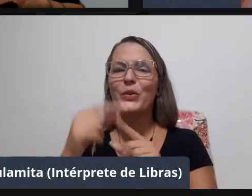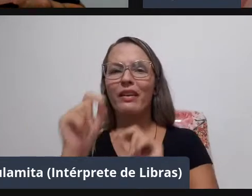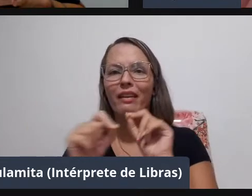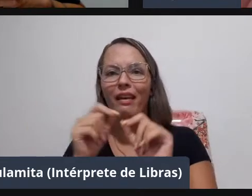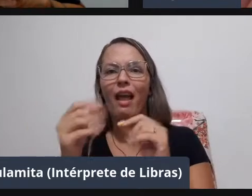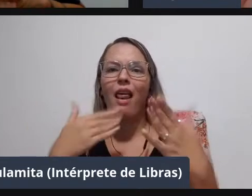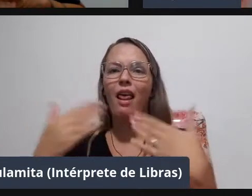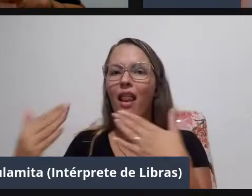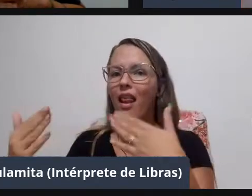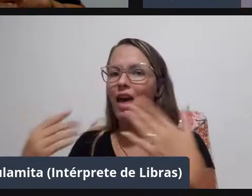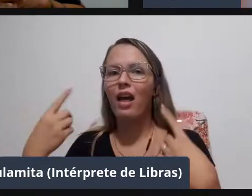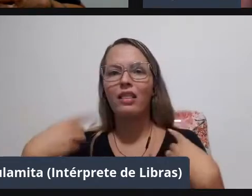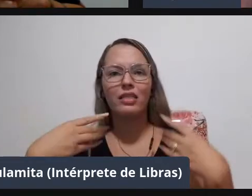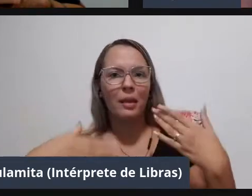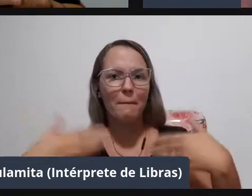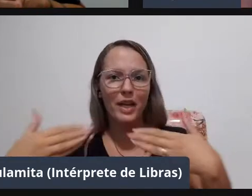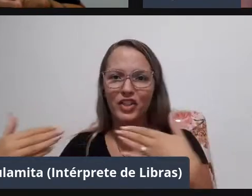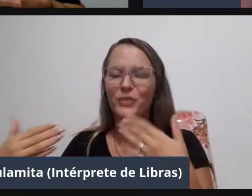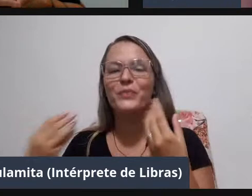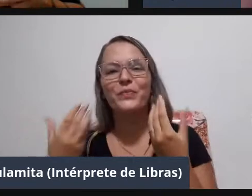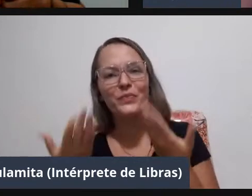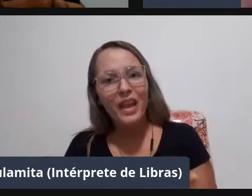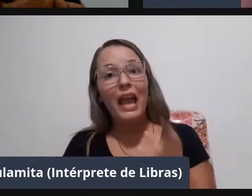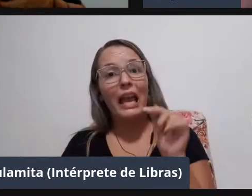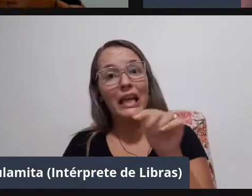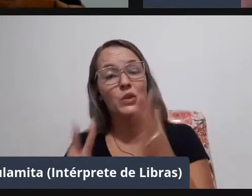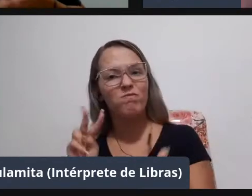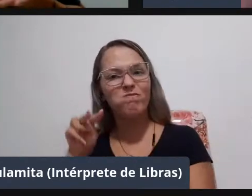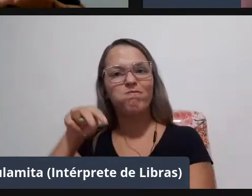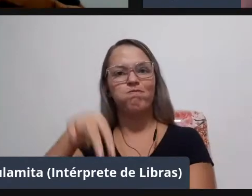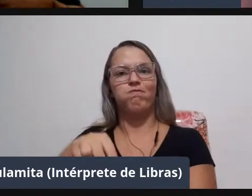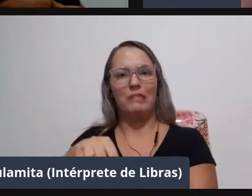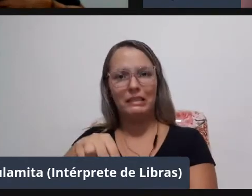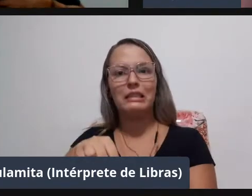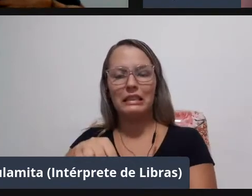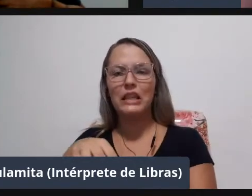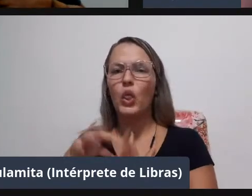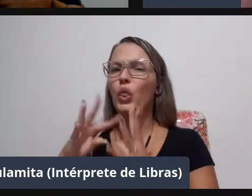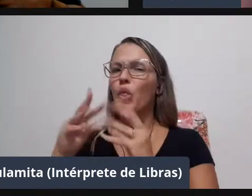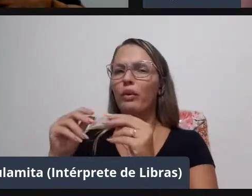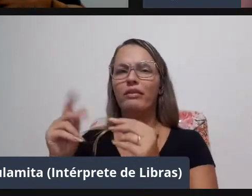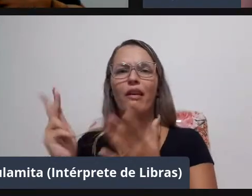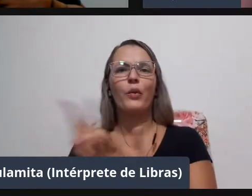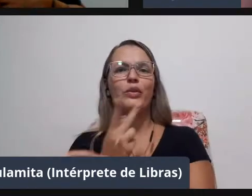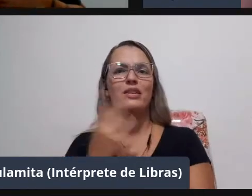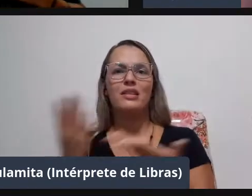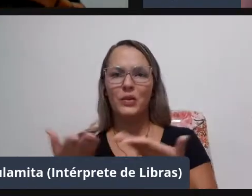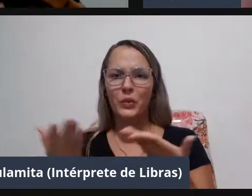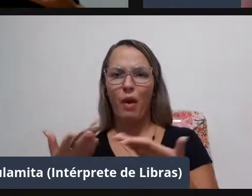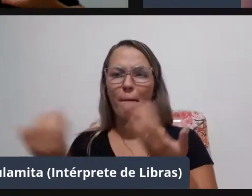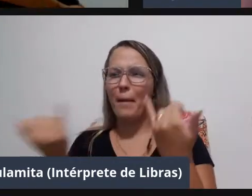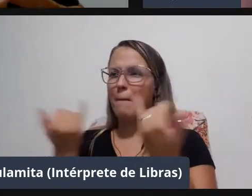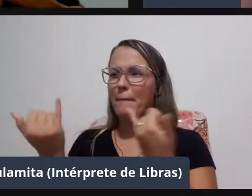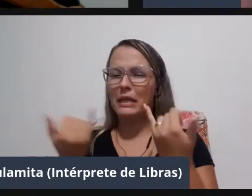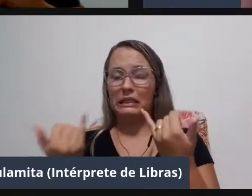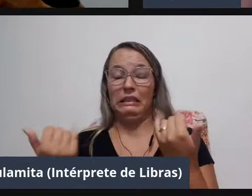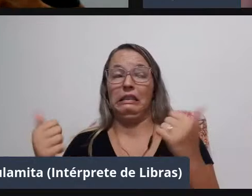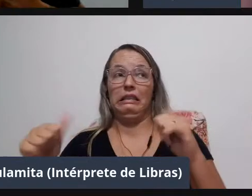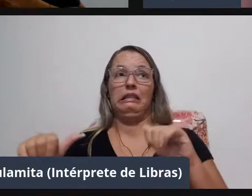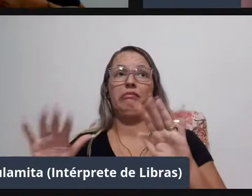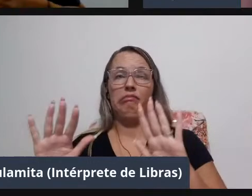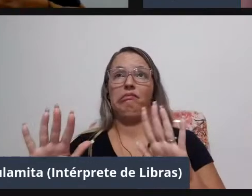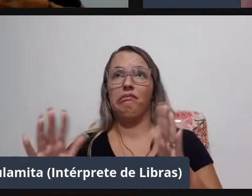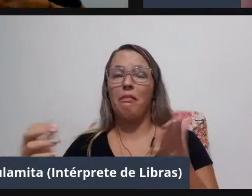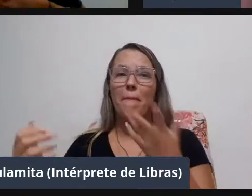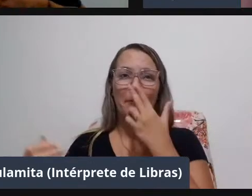vamos pensar a própria produção do conhecimento como uma resistência a isso tudo que tem, né, como se fosse um soco na cara que a gente recebe